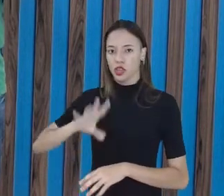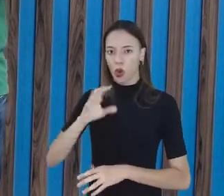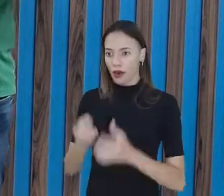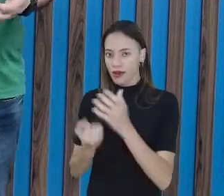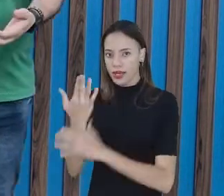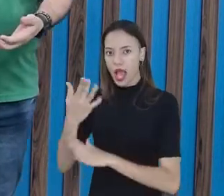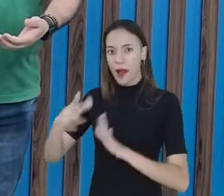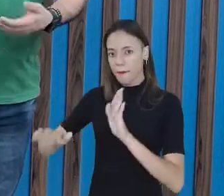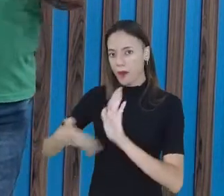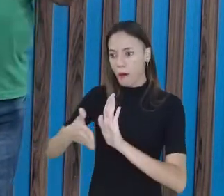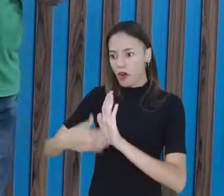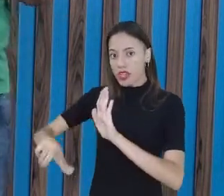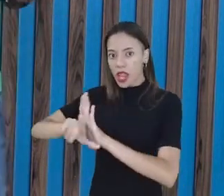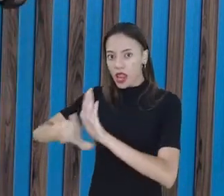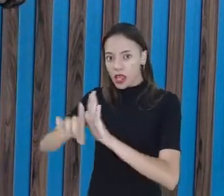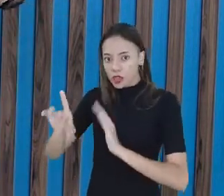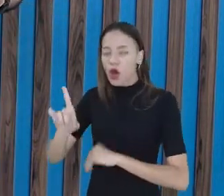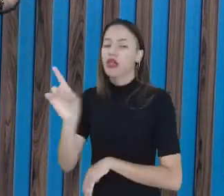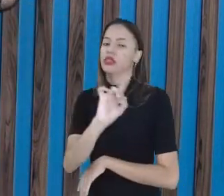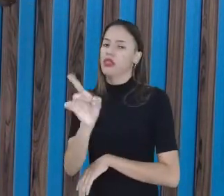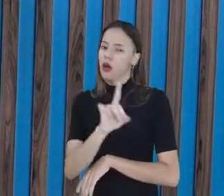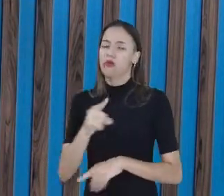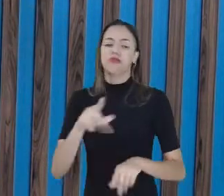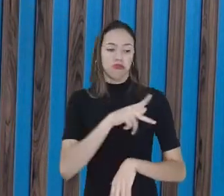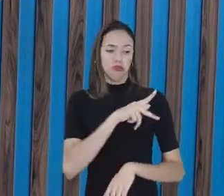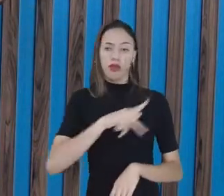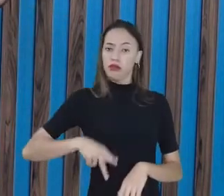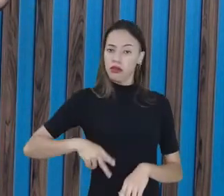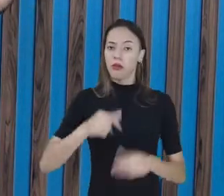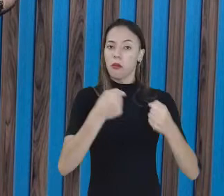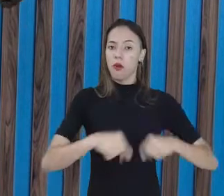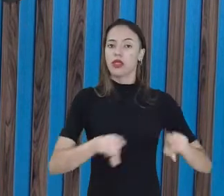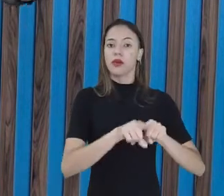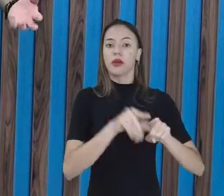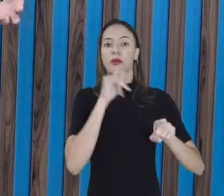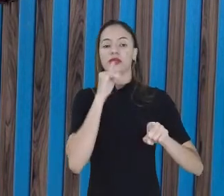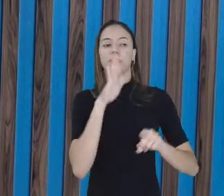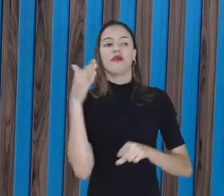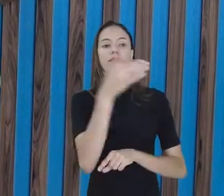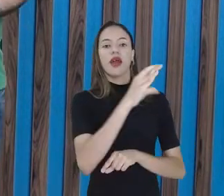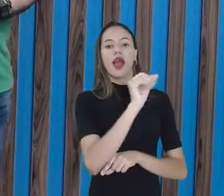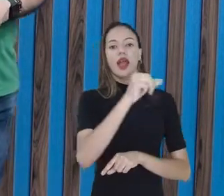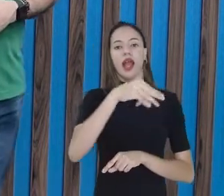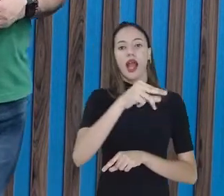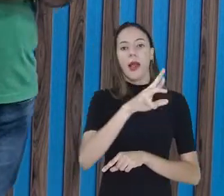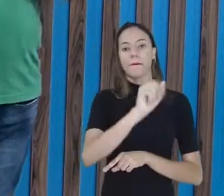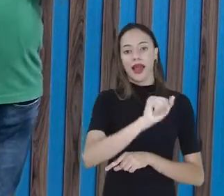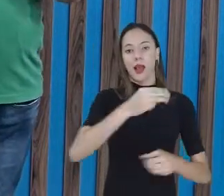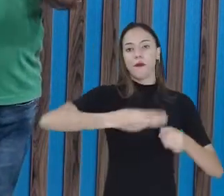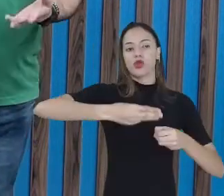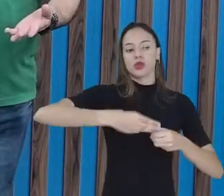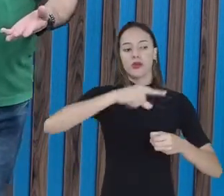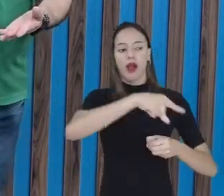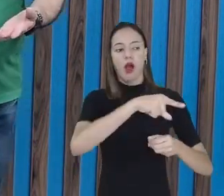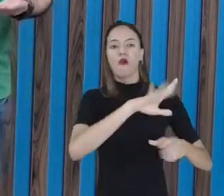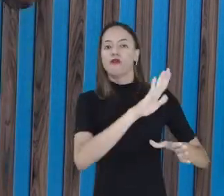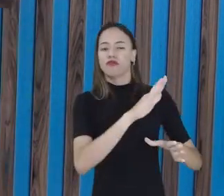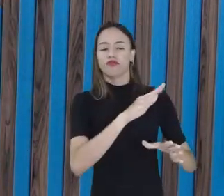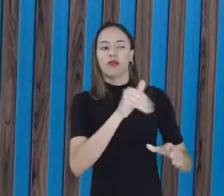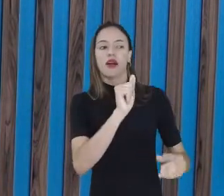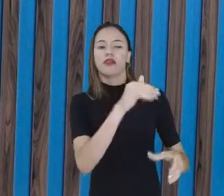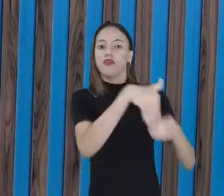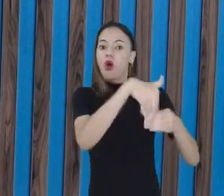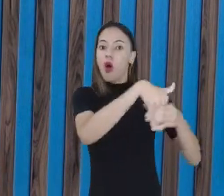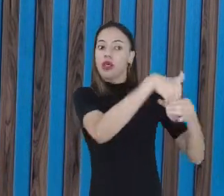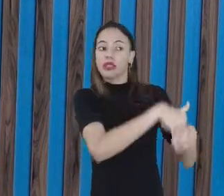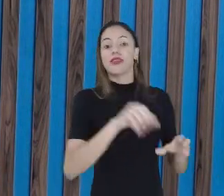Essa lei vai ser levada à Câmara Municipal, vai ser discutida e depois vai ser colocada em votação. Caso ela seja